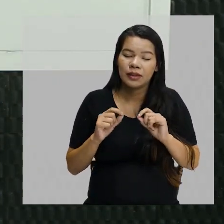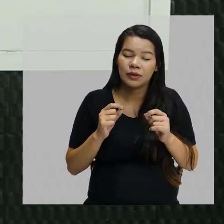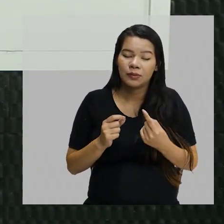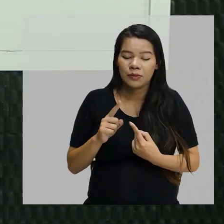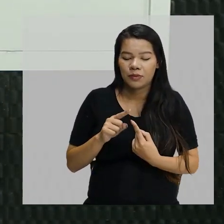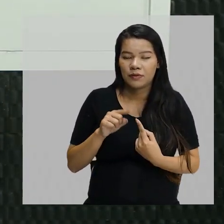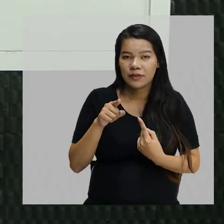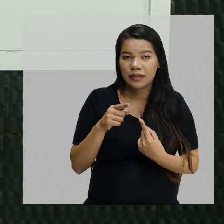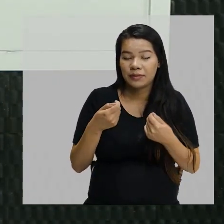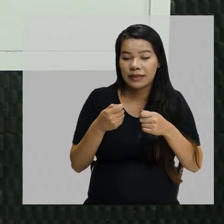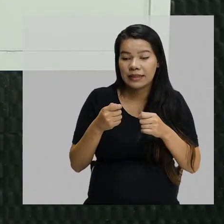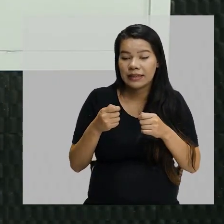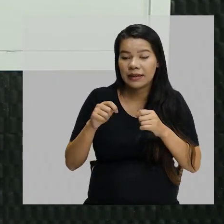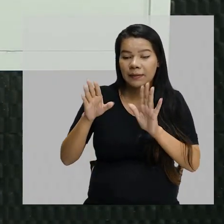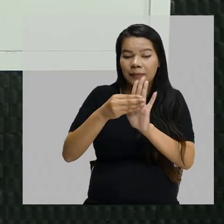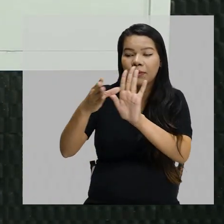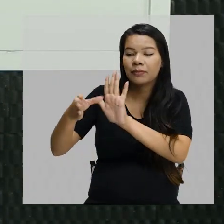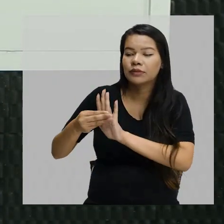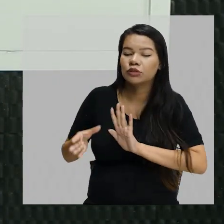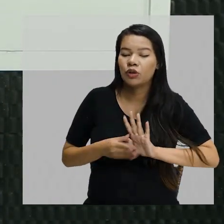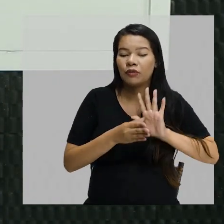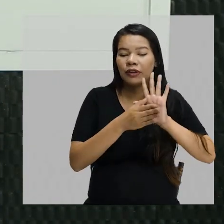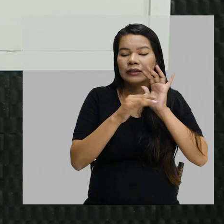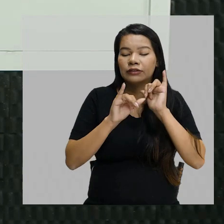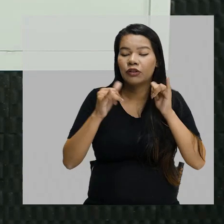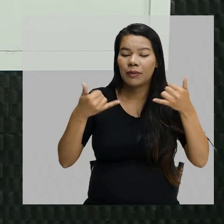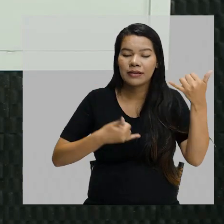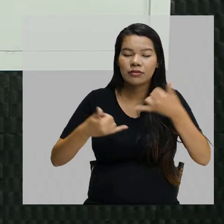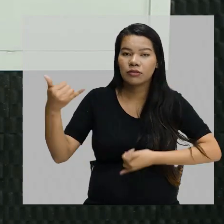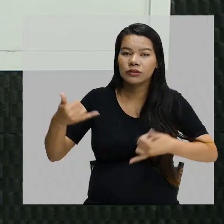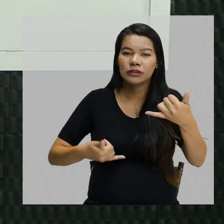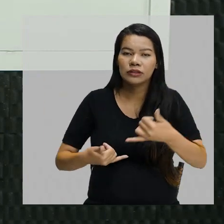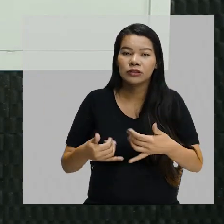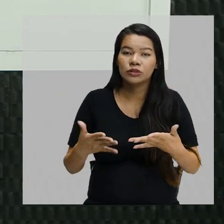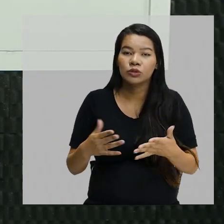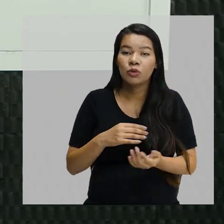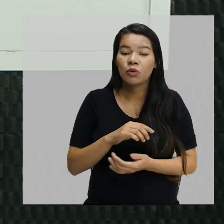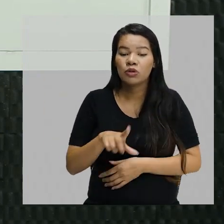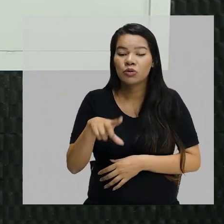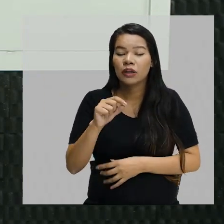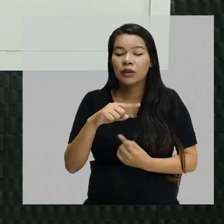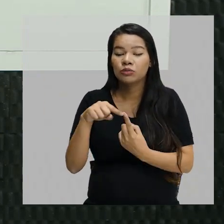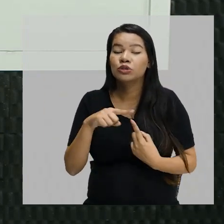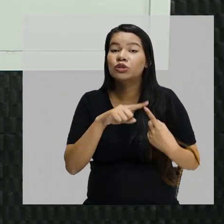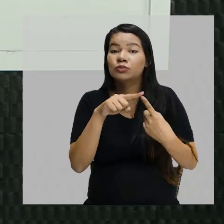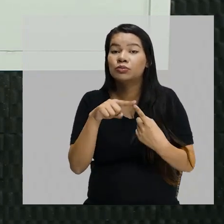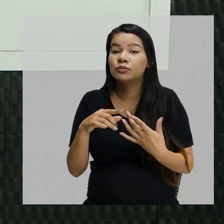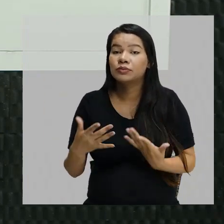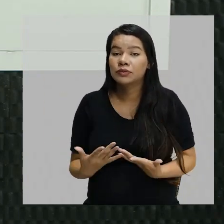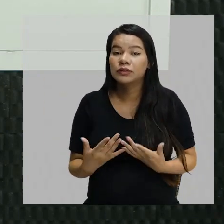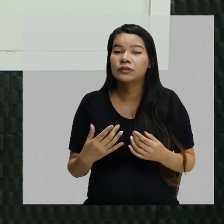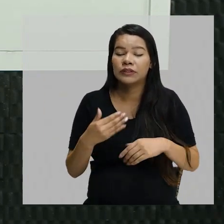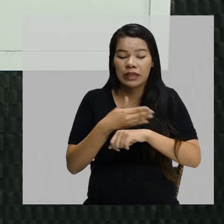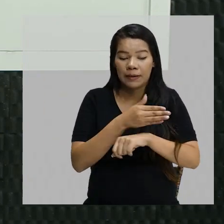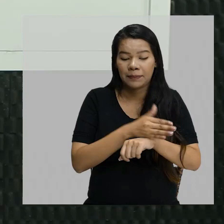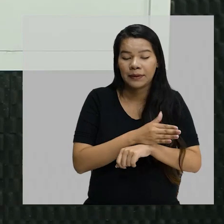passo é você recolher esses dados da maneira a partir da tipologia que você vai escolher correto e aí você aplica a